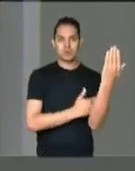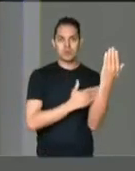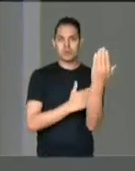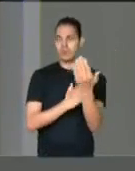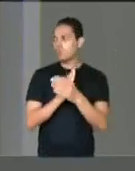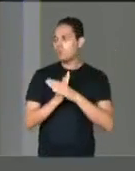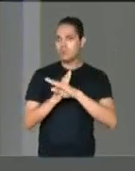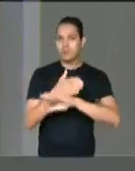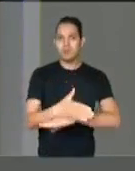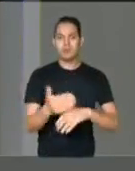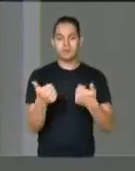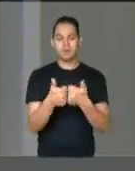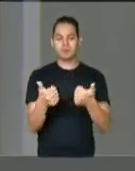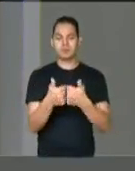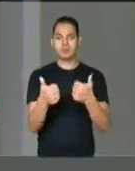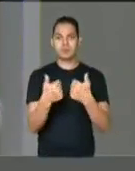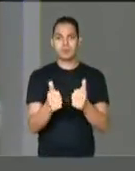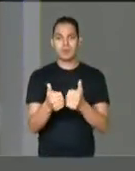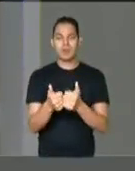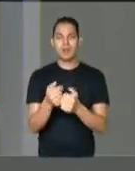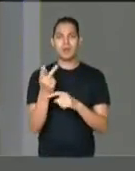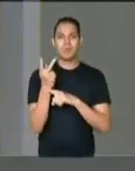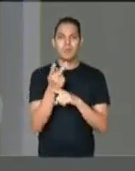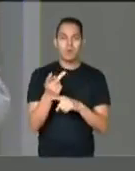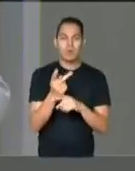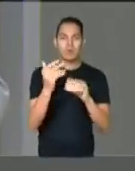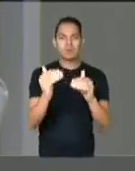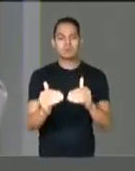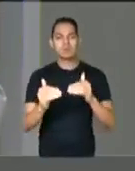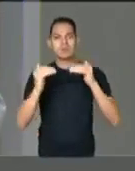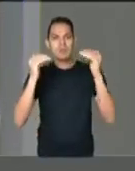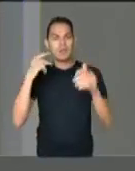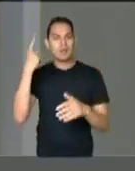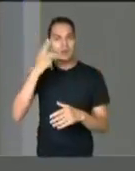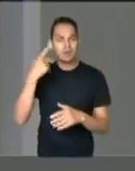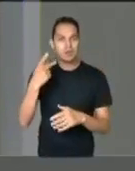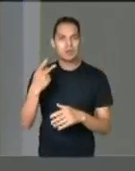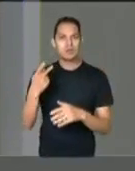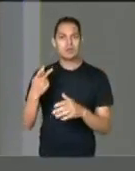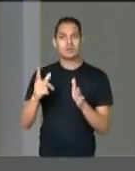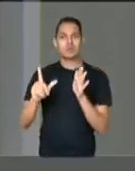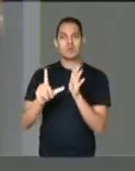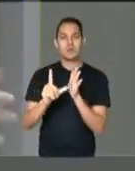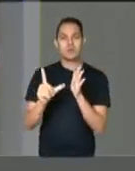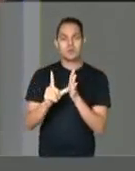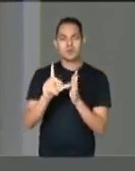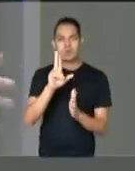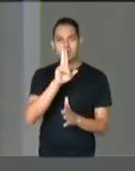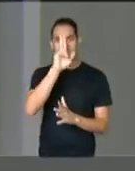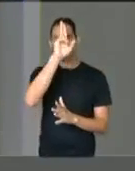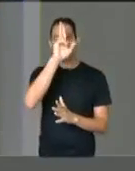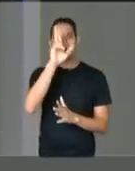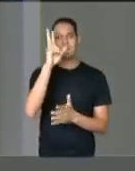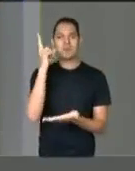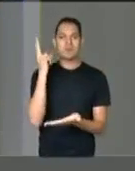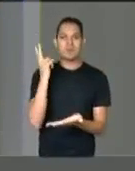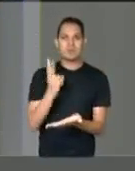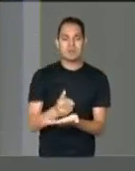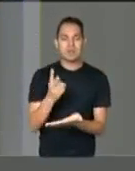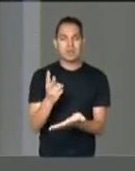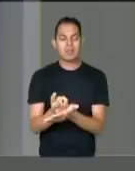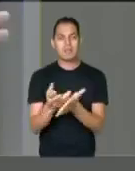ônibus, procurando as autoridades, procurando os comerciantes, sempre pedindo